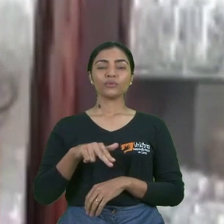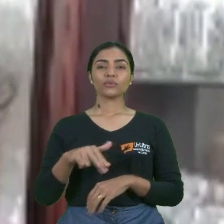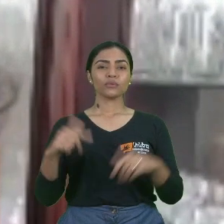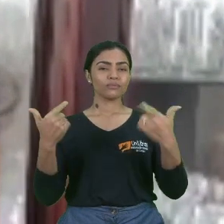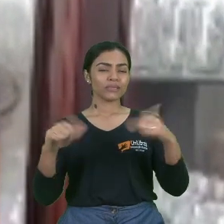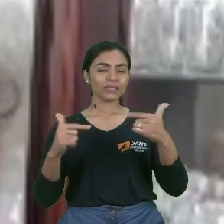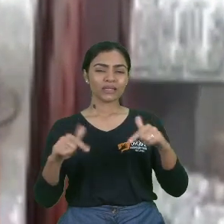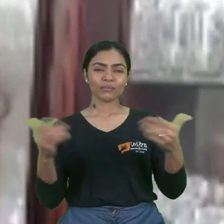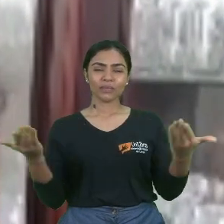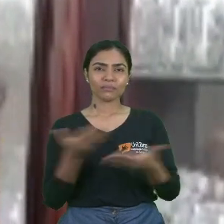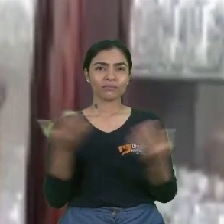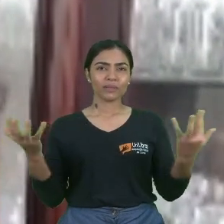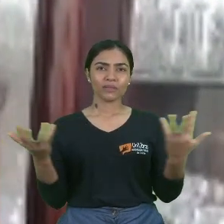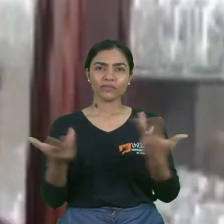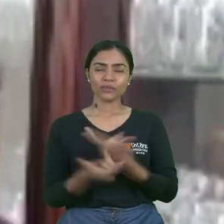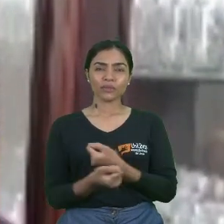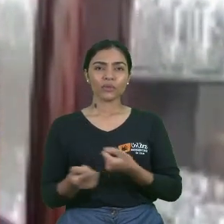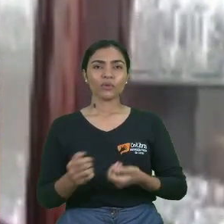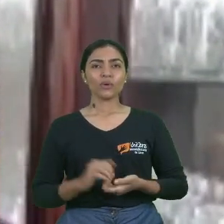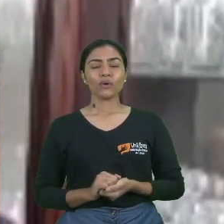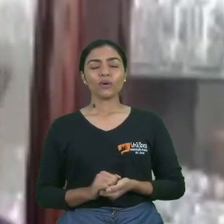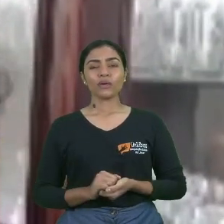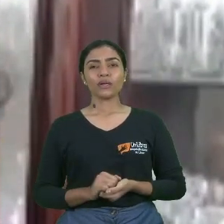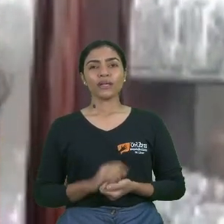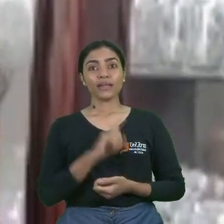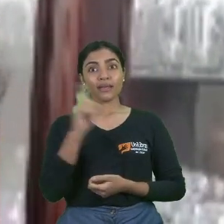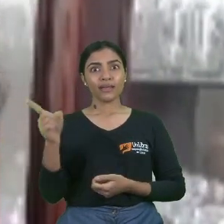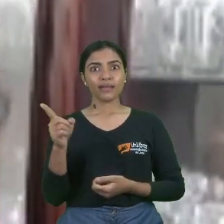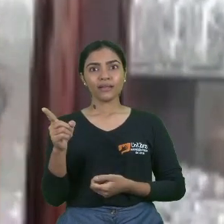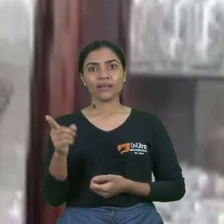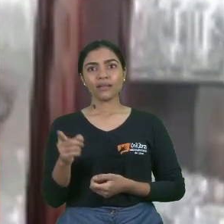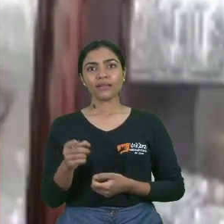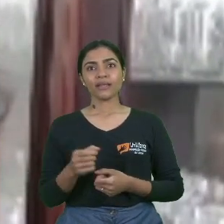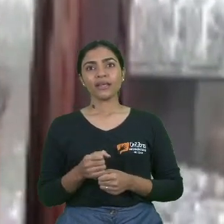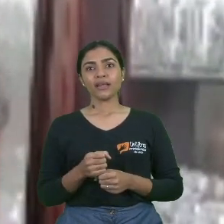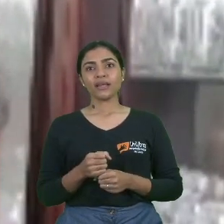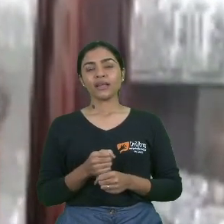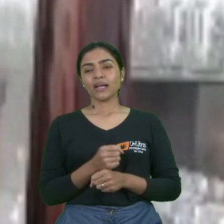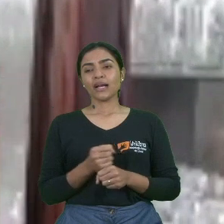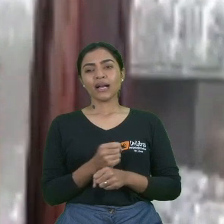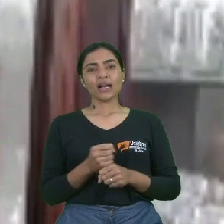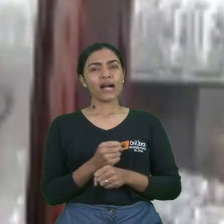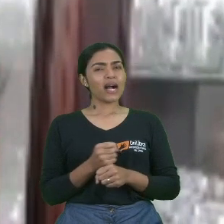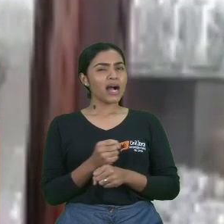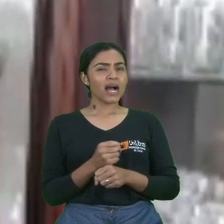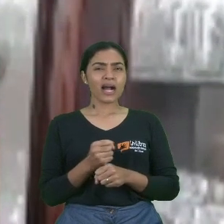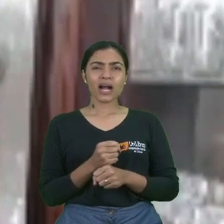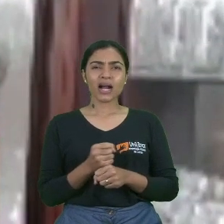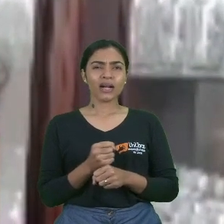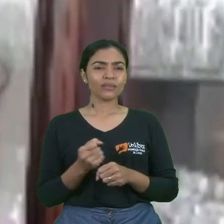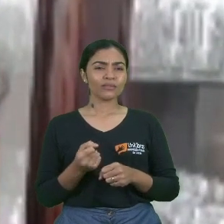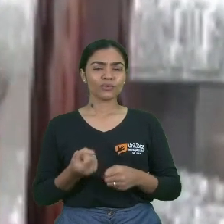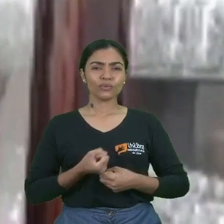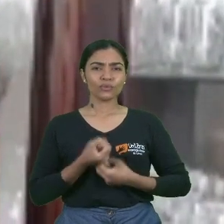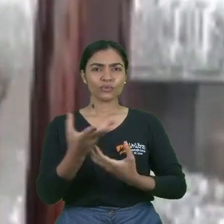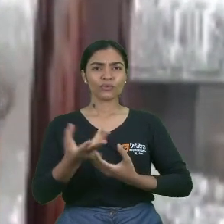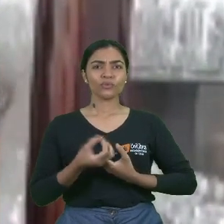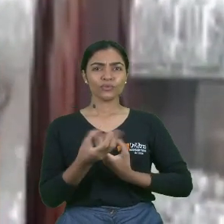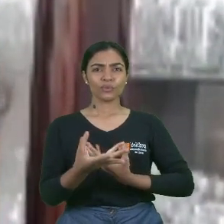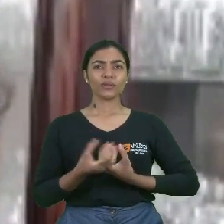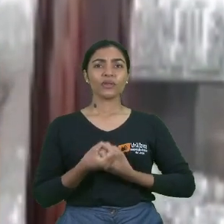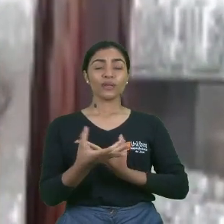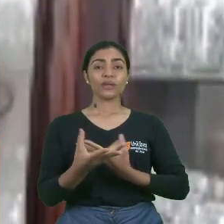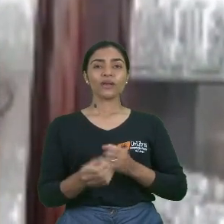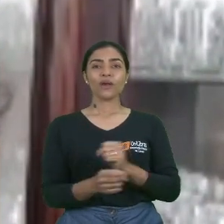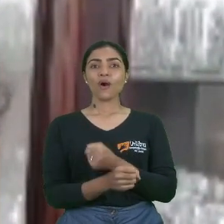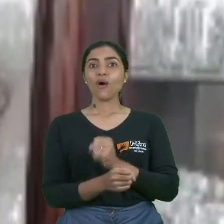muito muito fazer muito mas ele deu anos com muita gente deu uma muita gente aquela